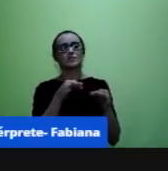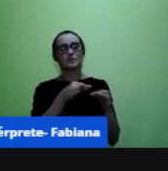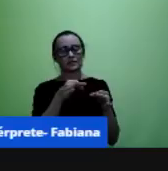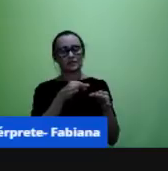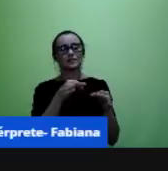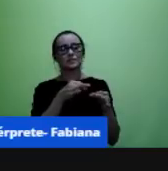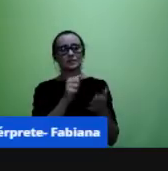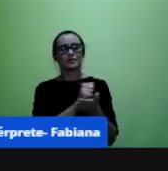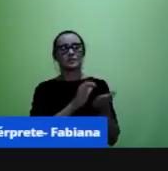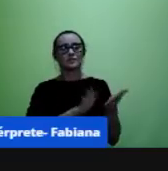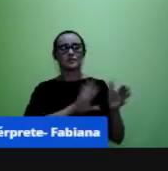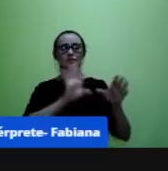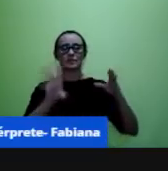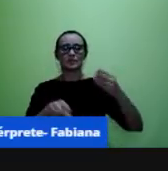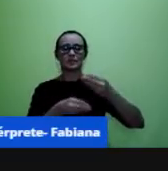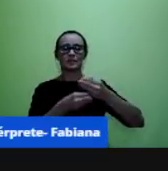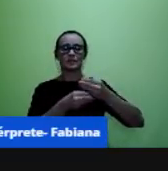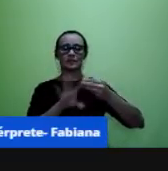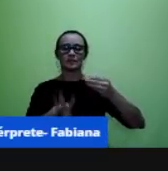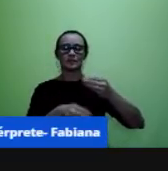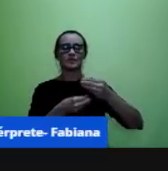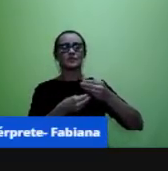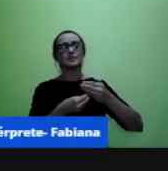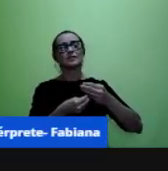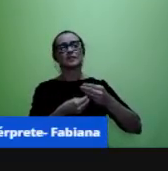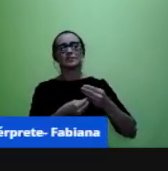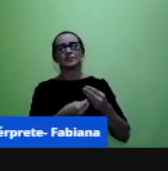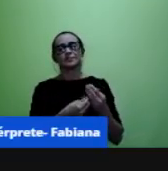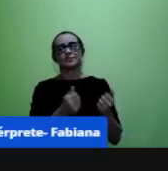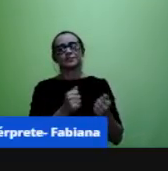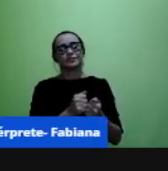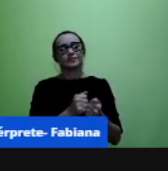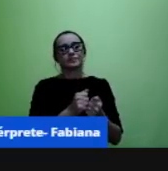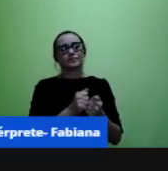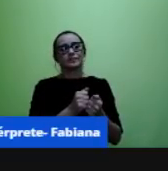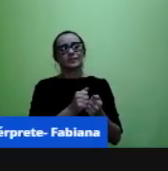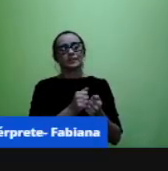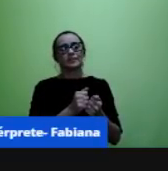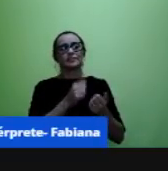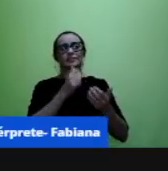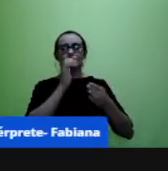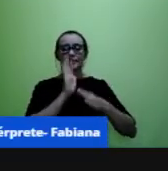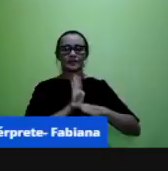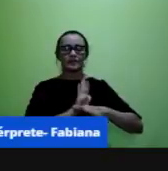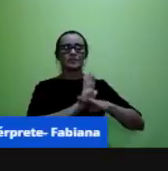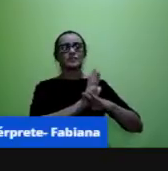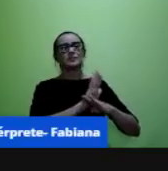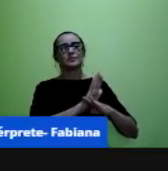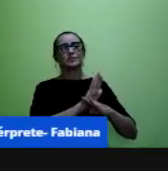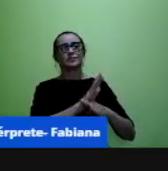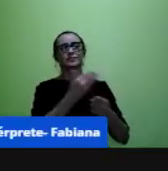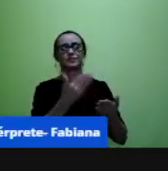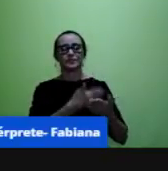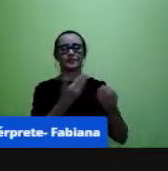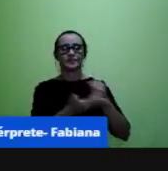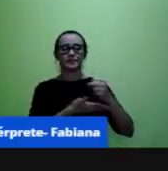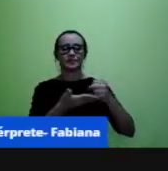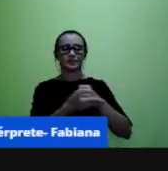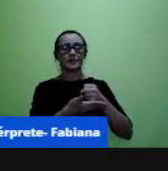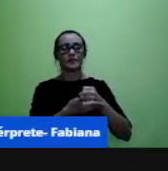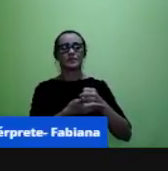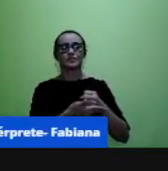justamente fazer um aparato desses conteúdos voltados ao caderno base. Tá? Então, o caderno base volume 1 já foi